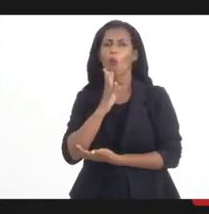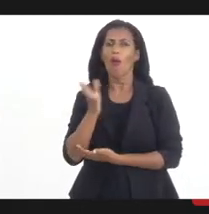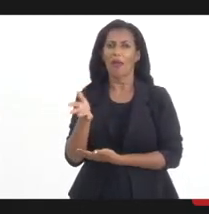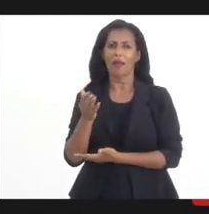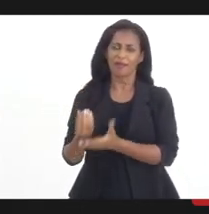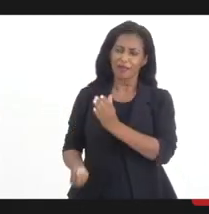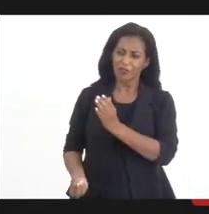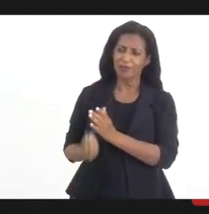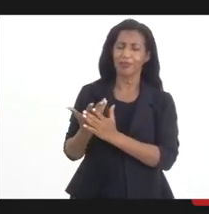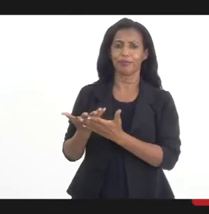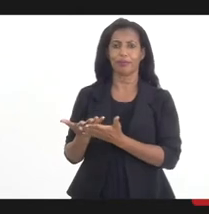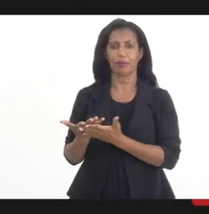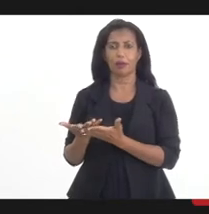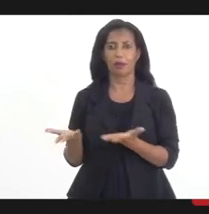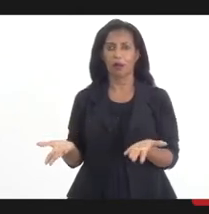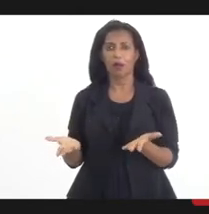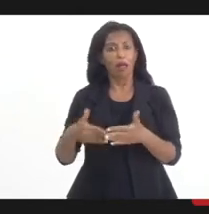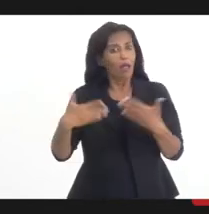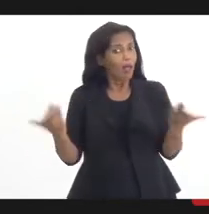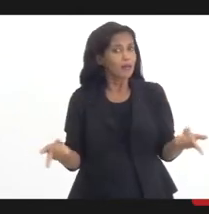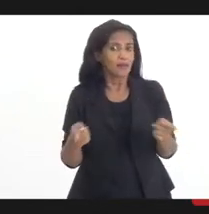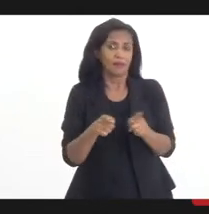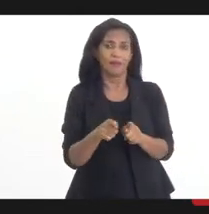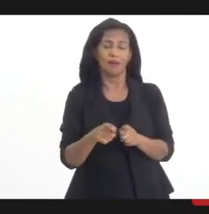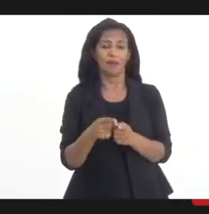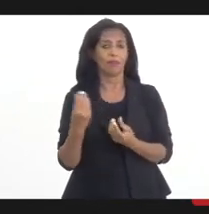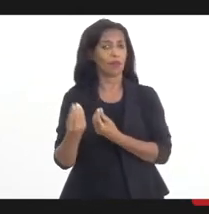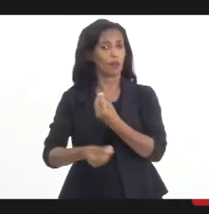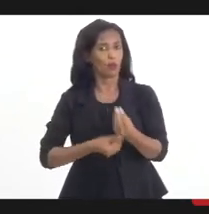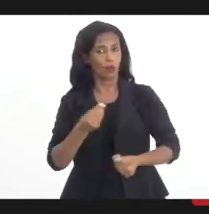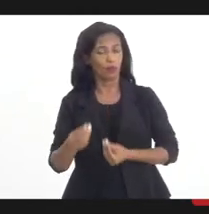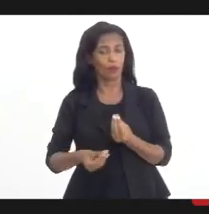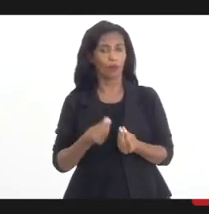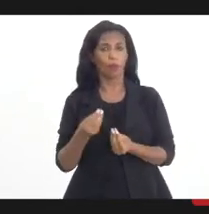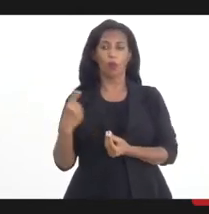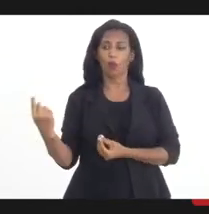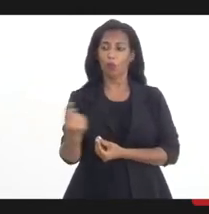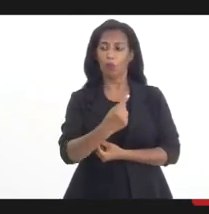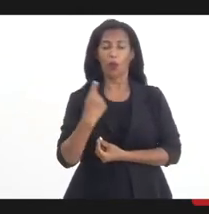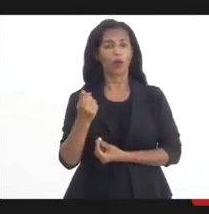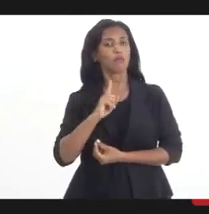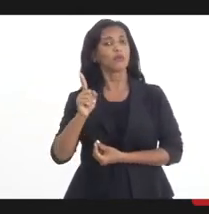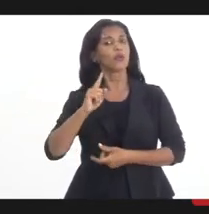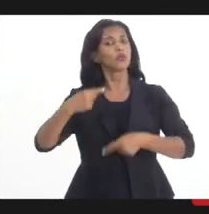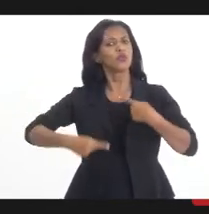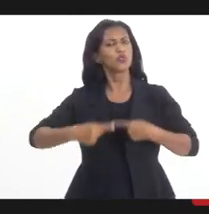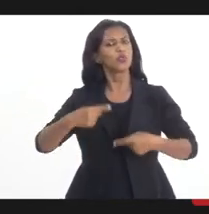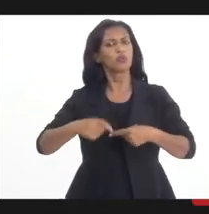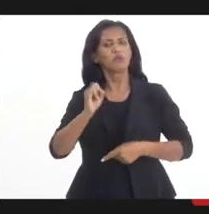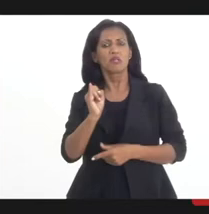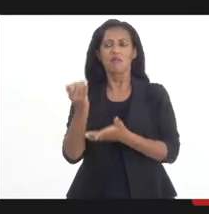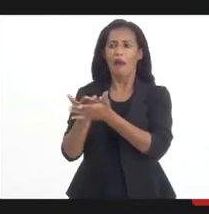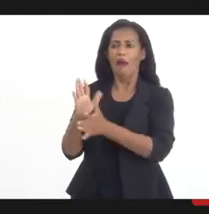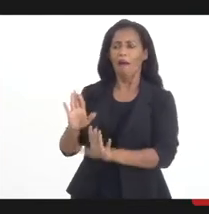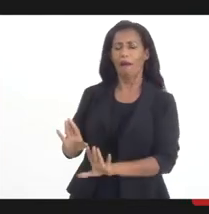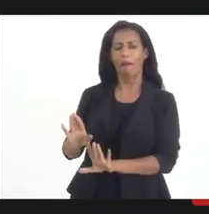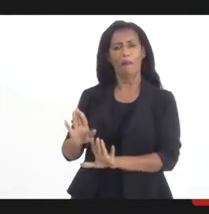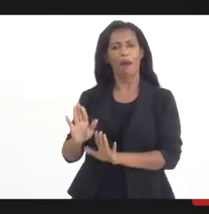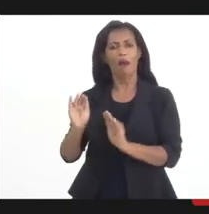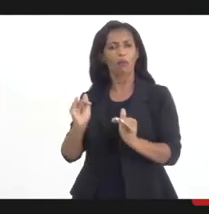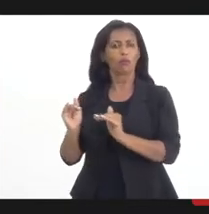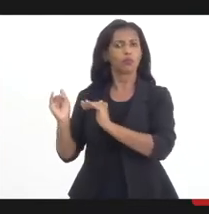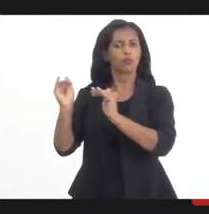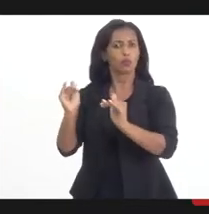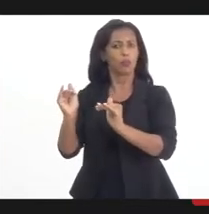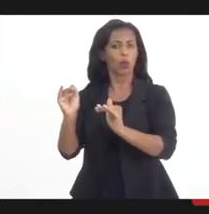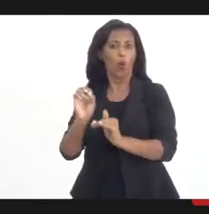criação. Então, isso é um consenso. Assim como é consenso, né, que nós não estamos discutindo aqui se vai acabar ou não vai acabar o ensino superior na Zona